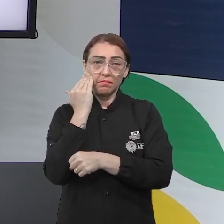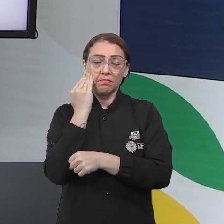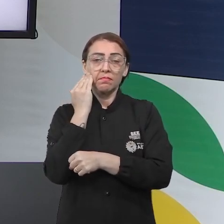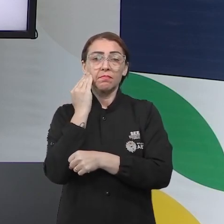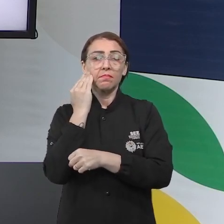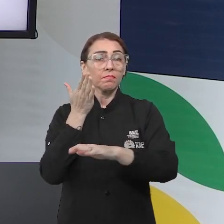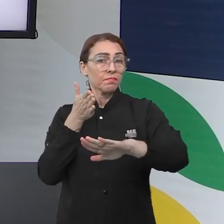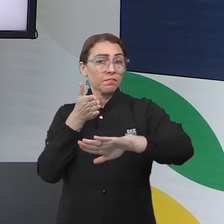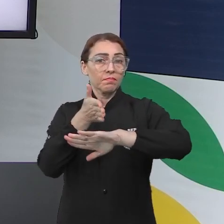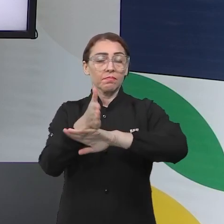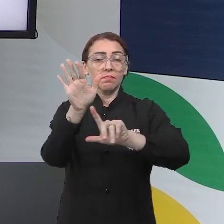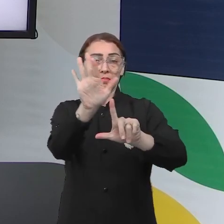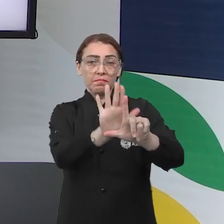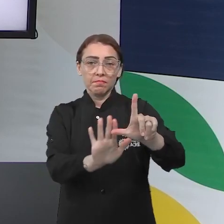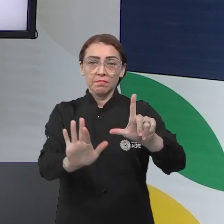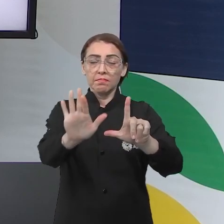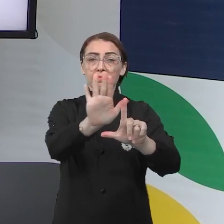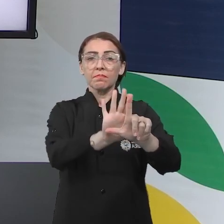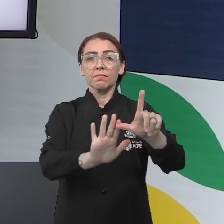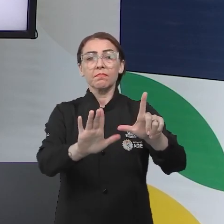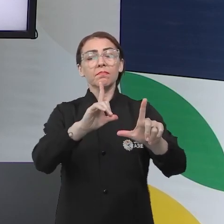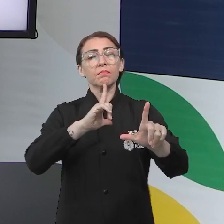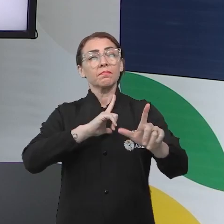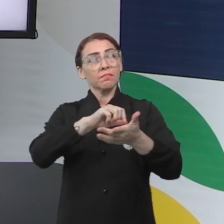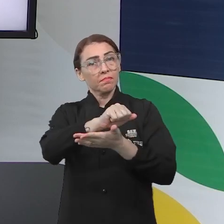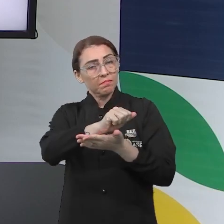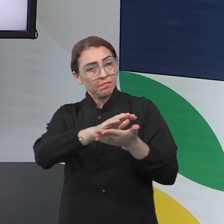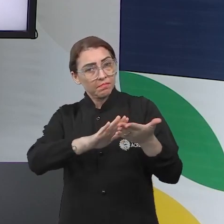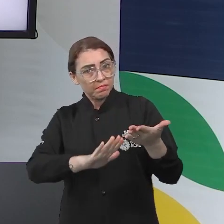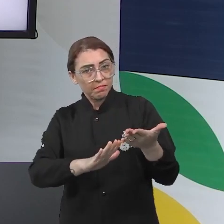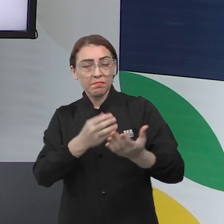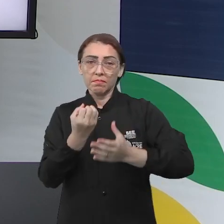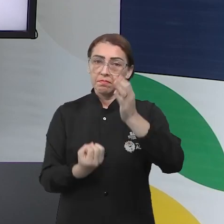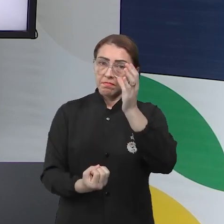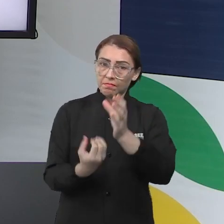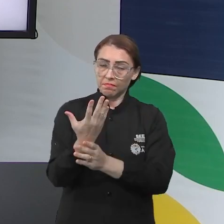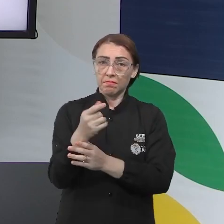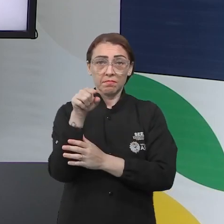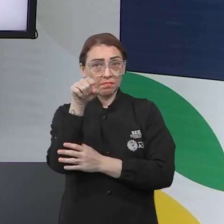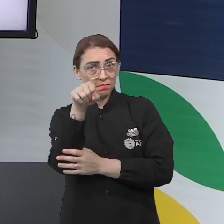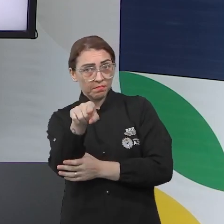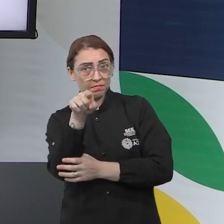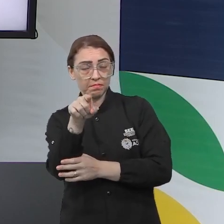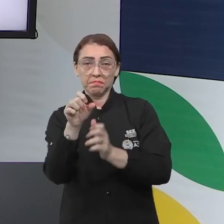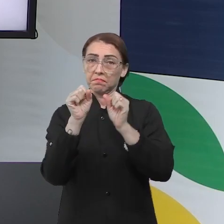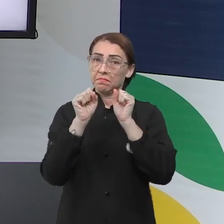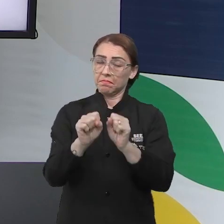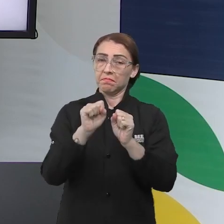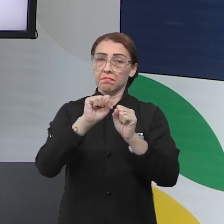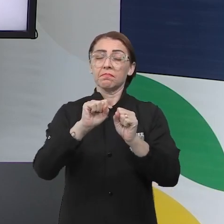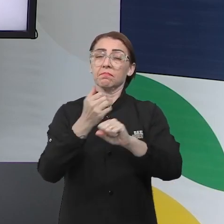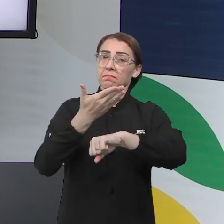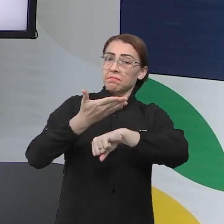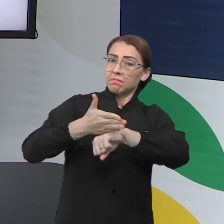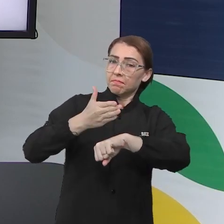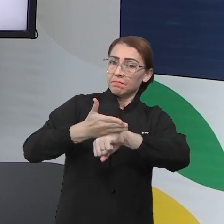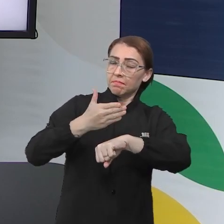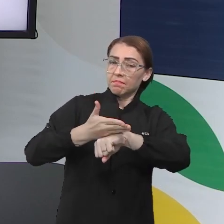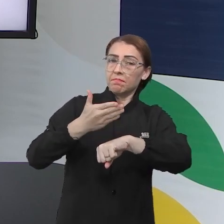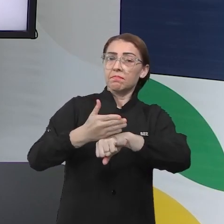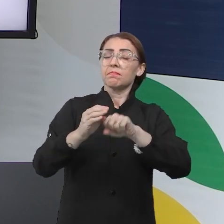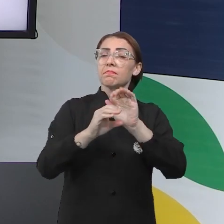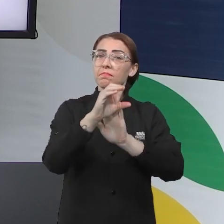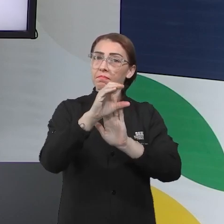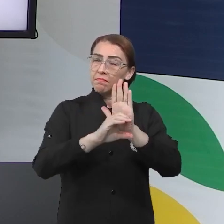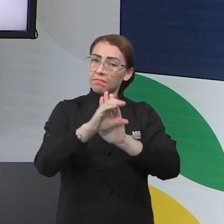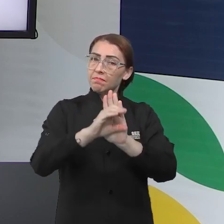E acesse a nossa plataforma, lá tem uma atividade de produção para que vocês possam colocar em prática esse